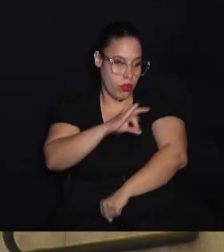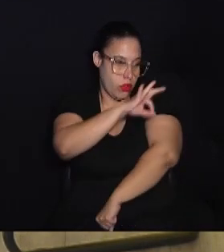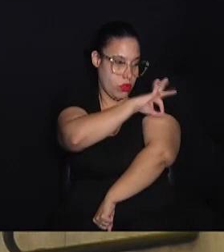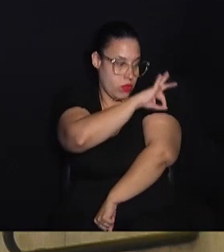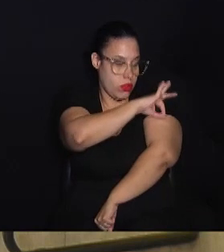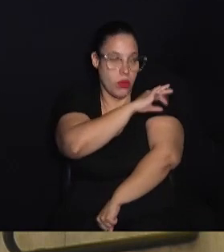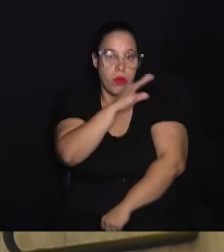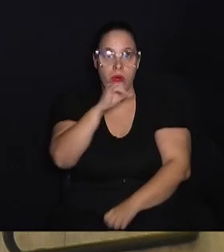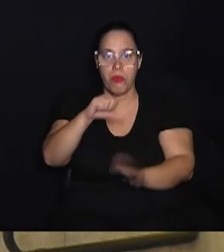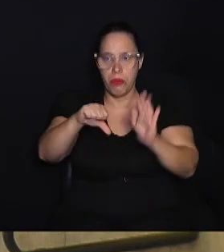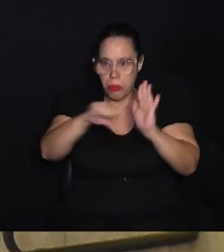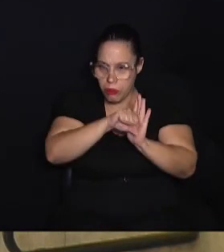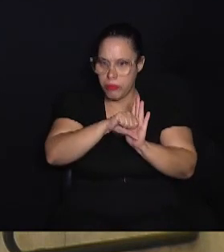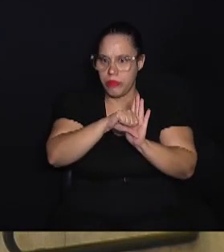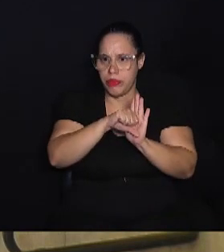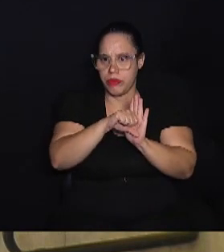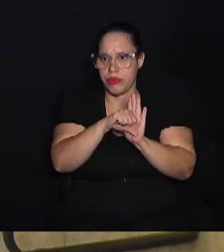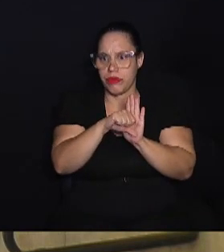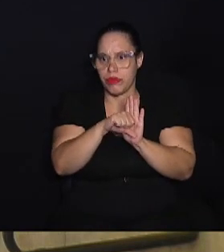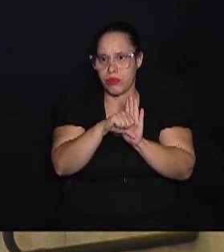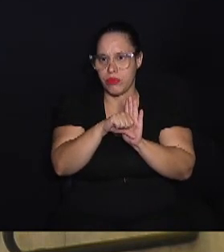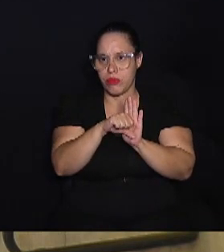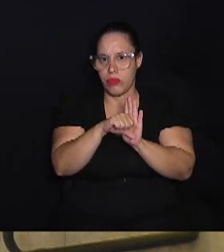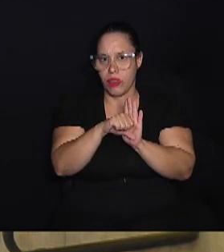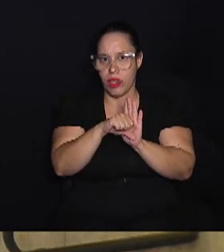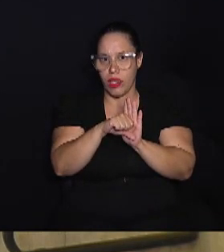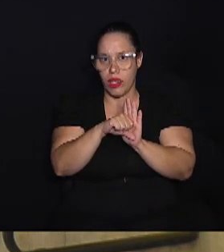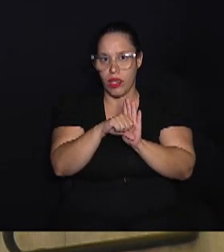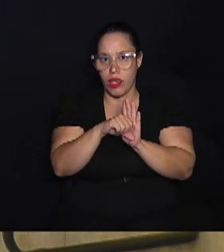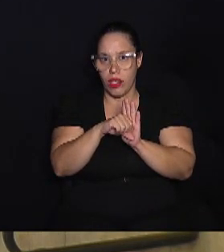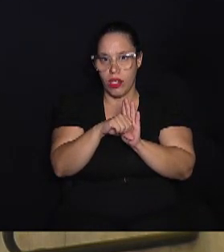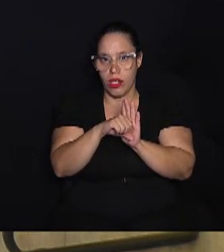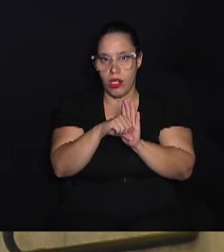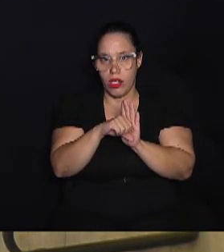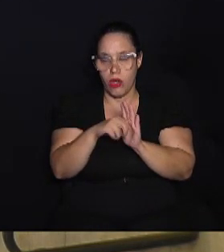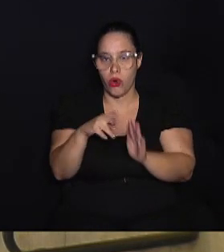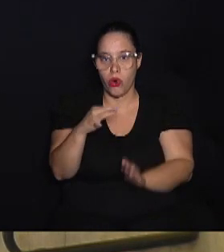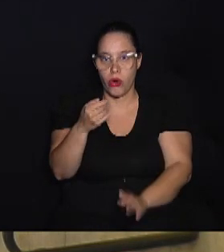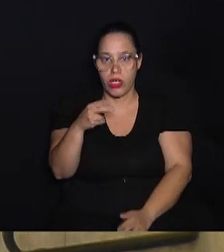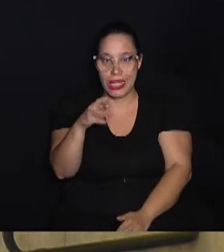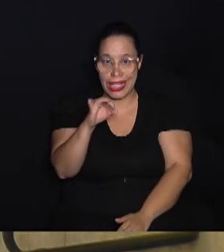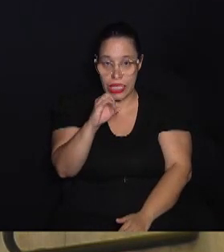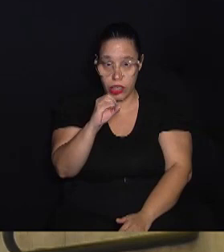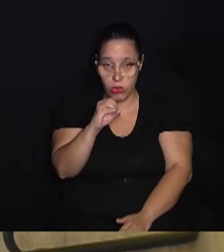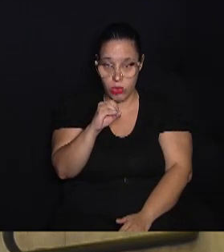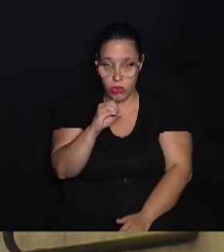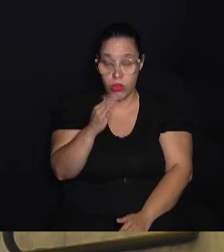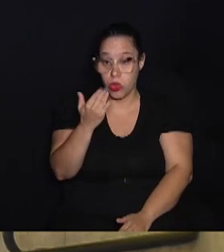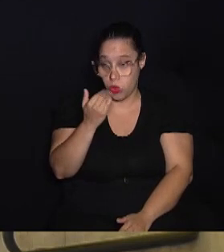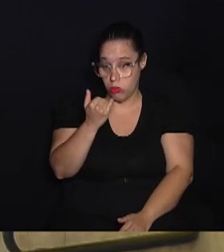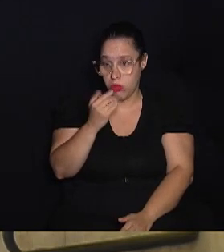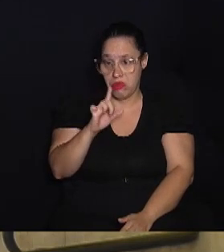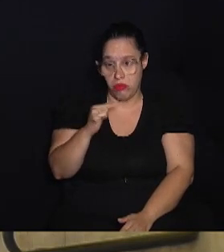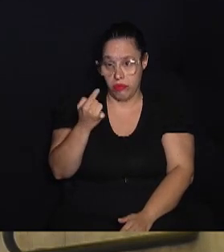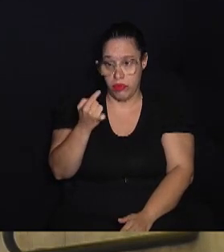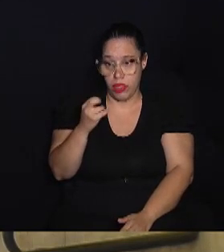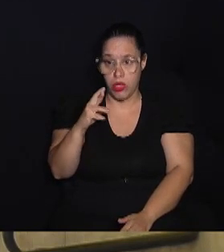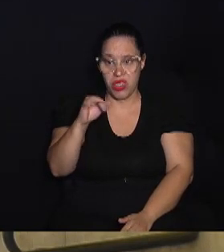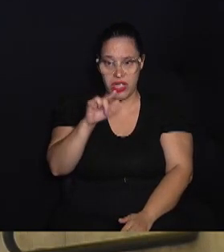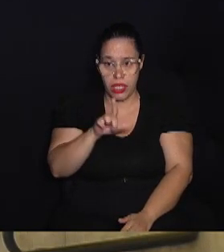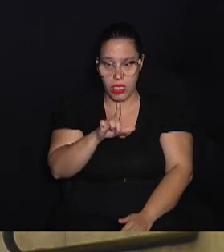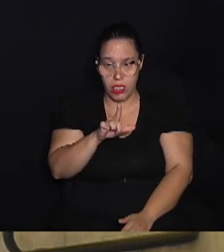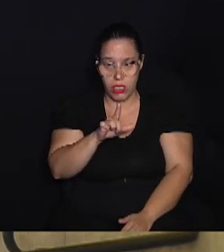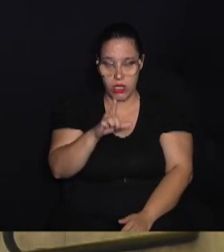é proibido. Resíduos domiciliares, que são os orgânicos, né? Coisa de comida e tal, industriais